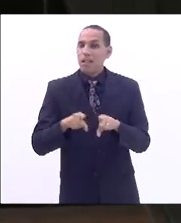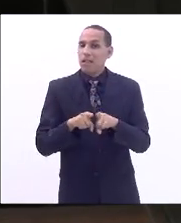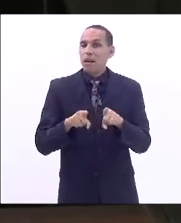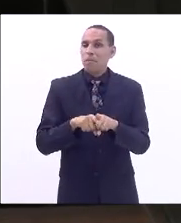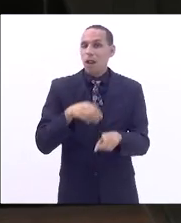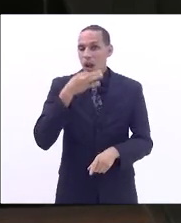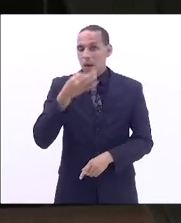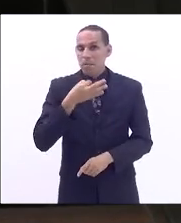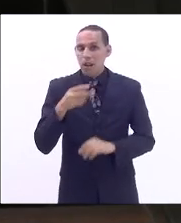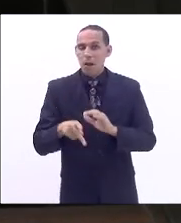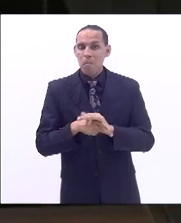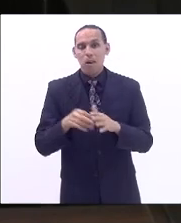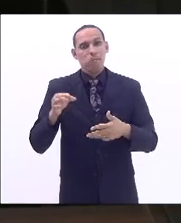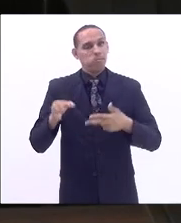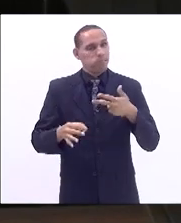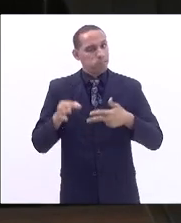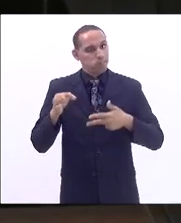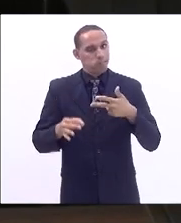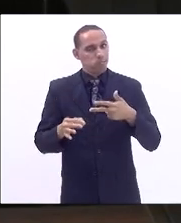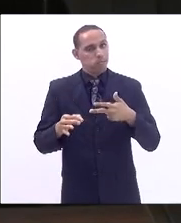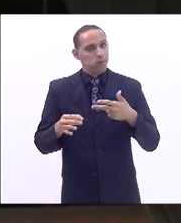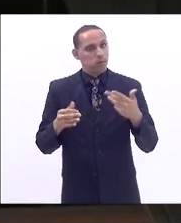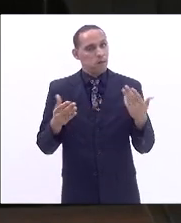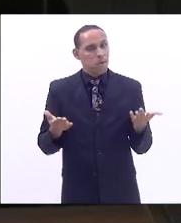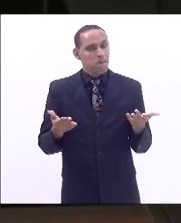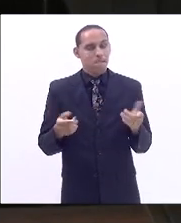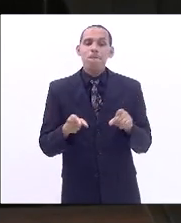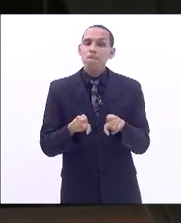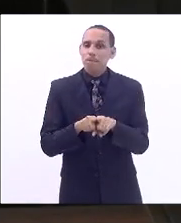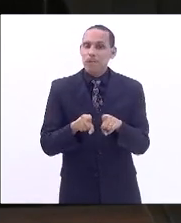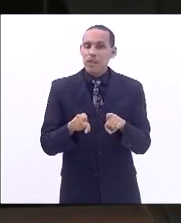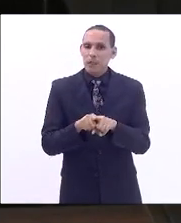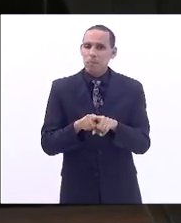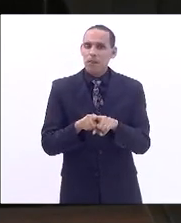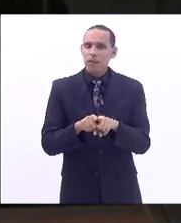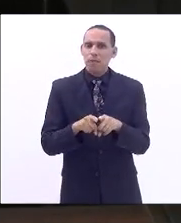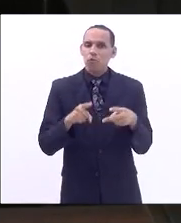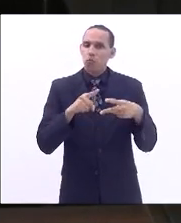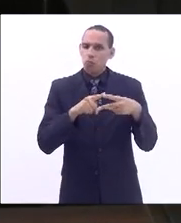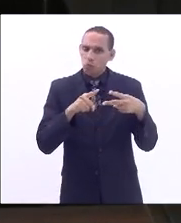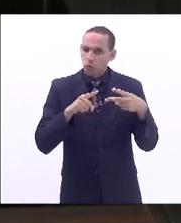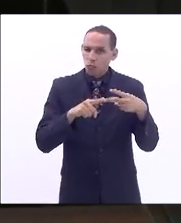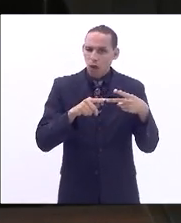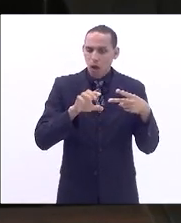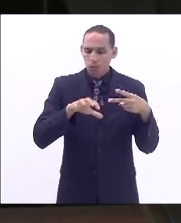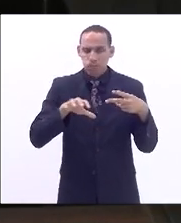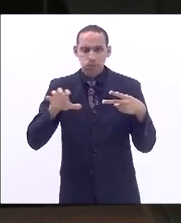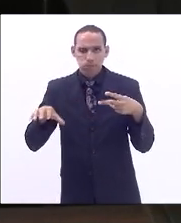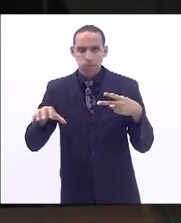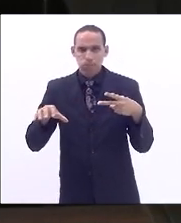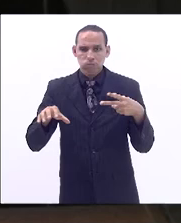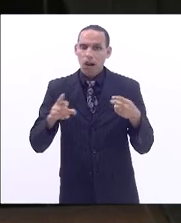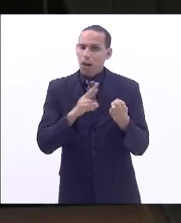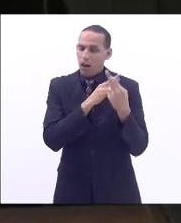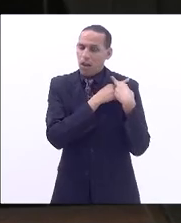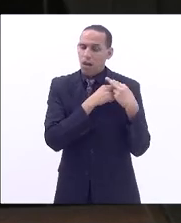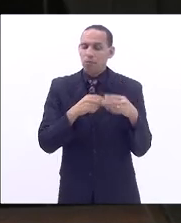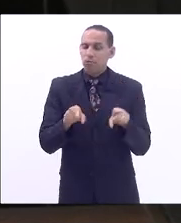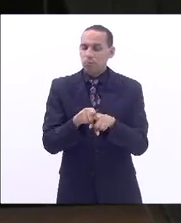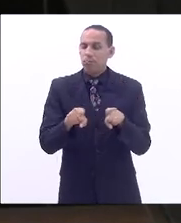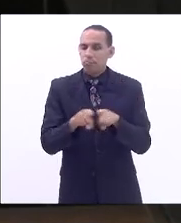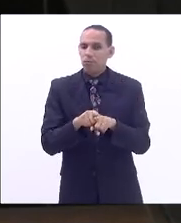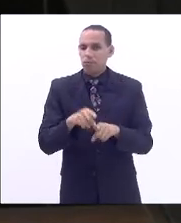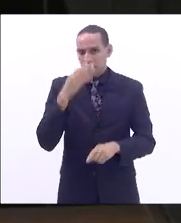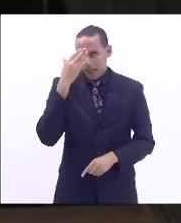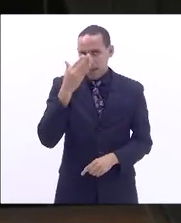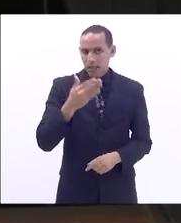parecer do Poder Judiciário então que também se Estenda esses dois órgãos o mesmo grau de responsabilização